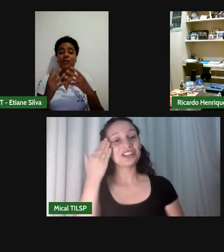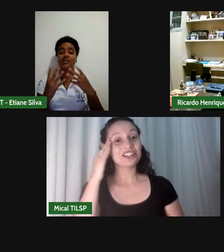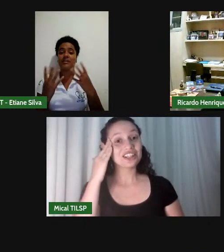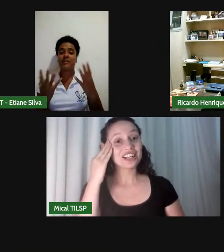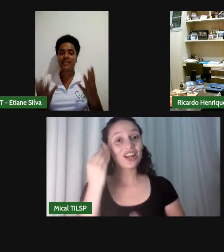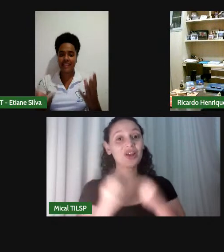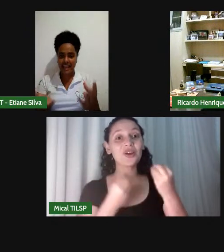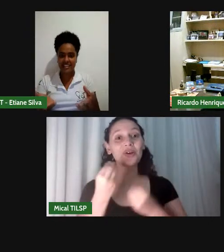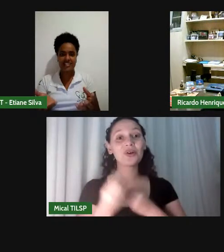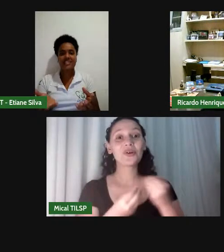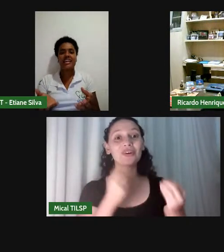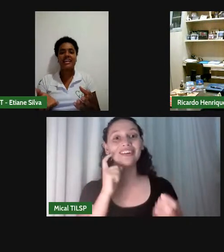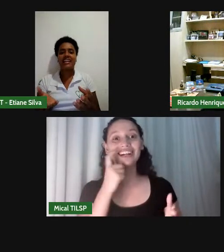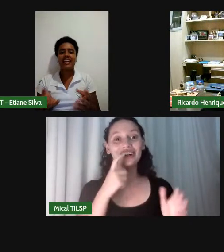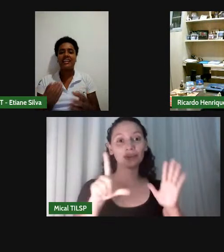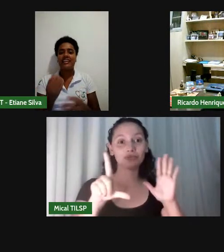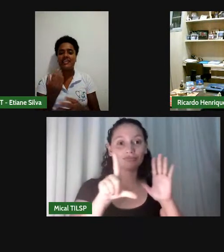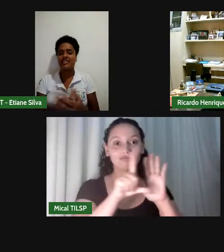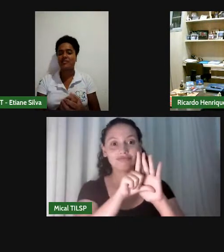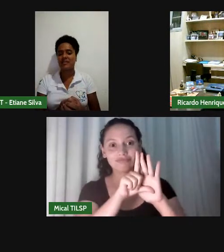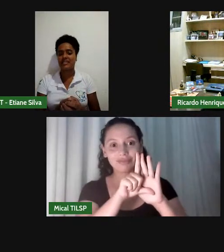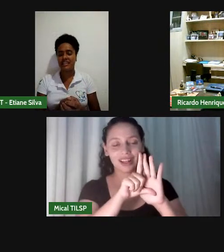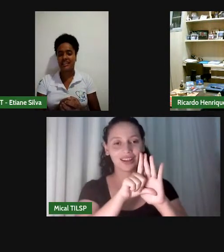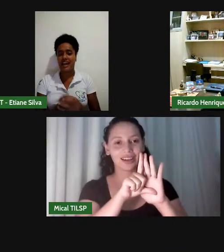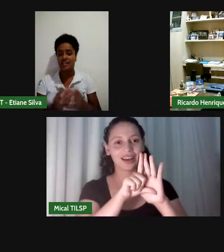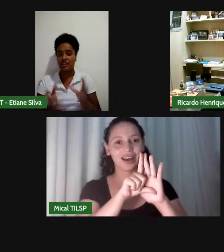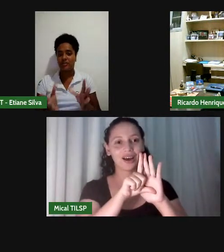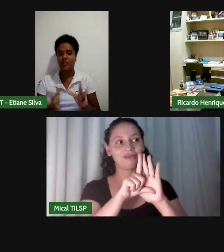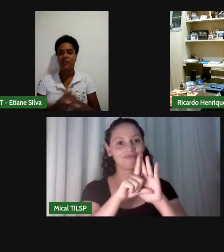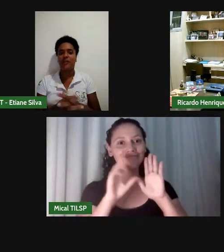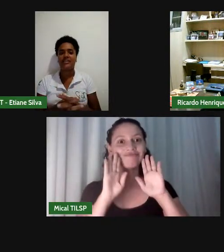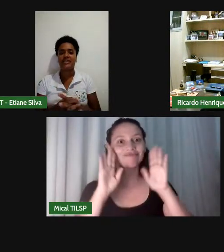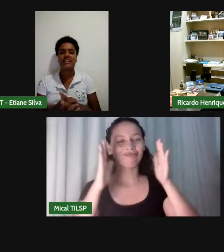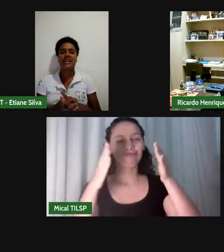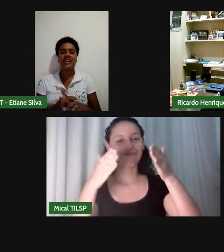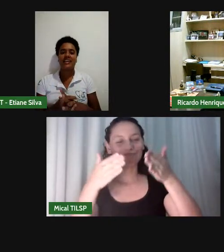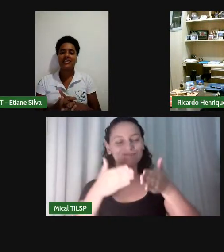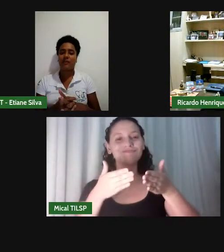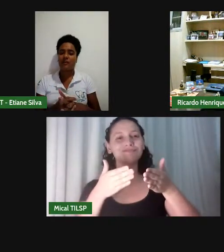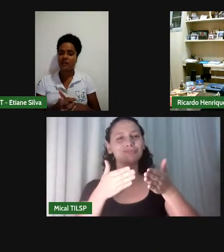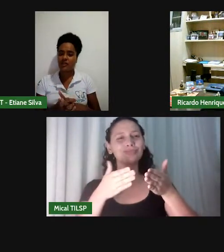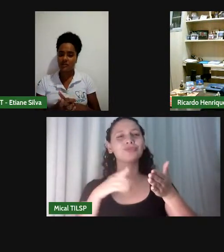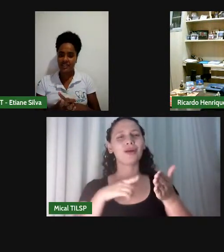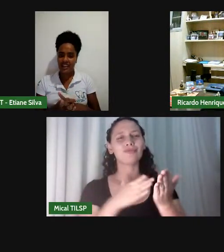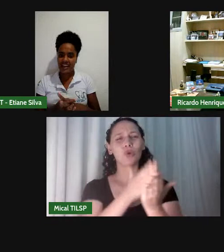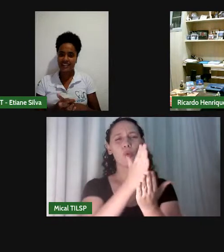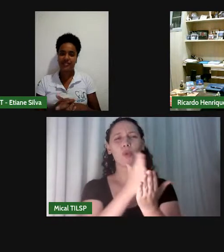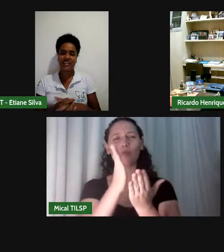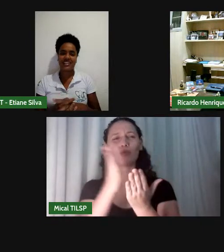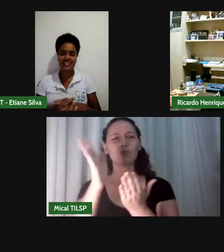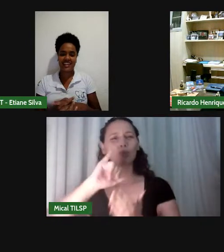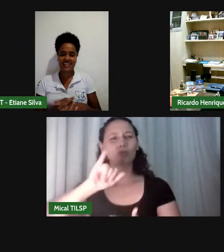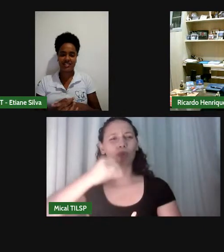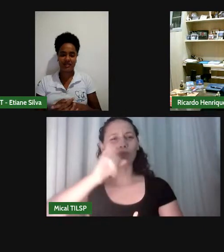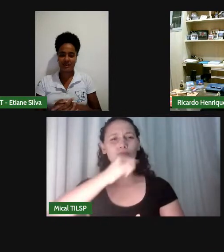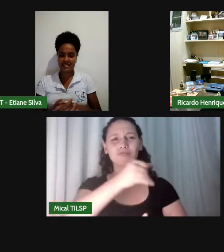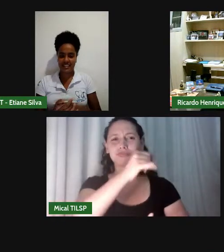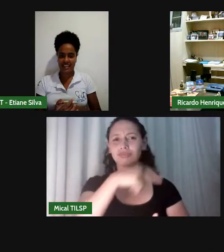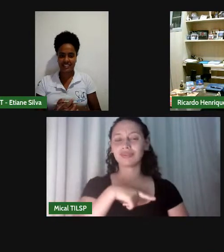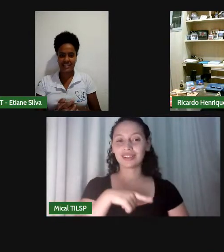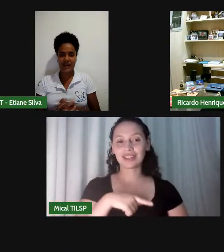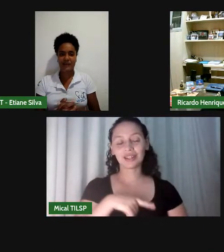as possibilidades, né, em que essa especialidade abre portas. Então, muito obrigada, foi